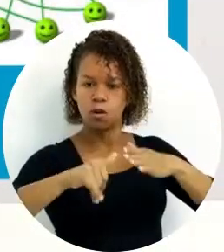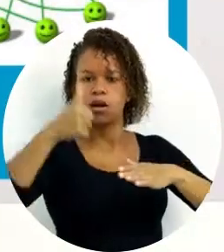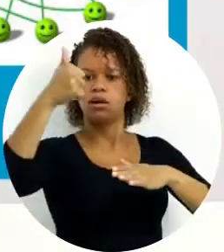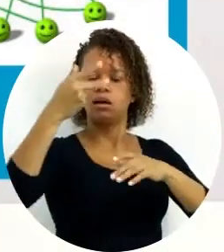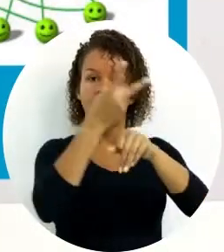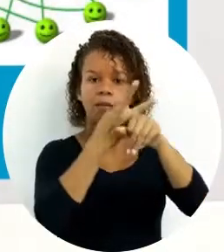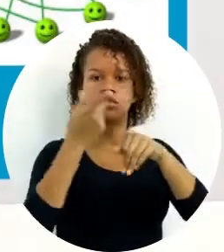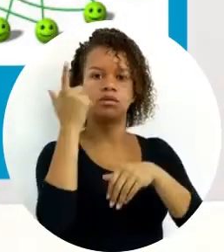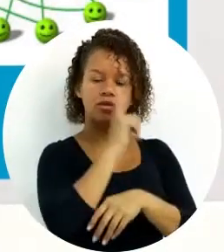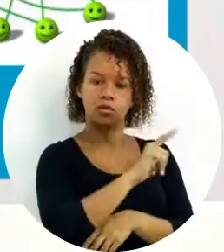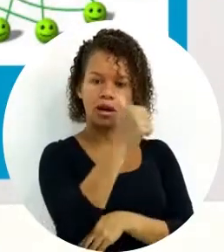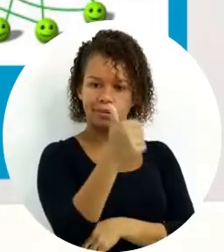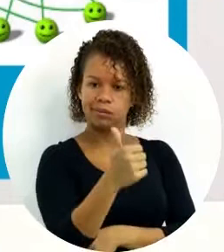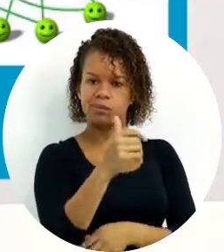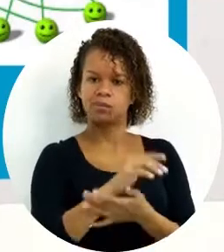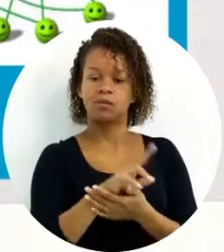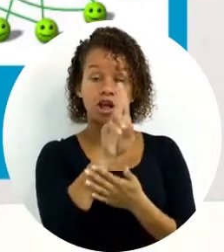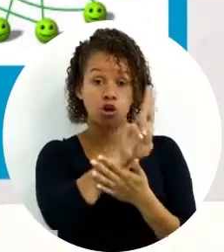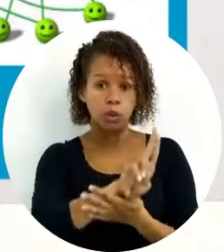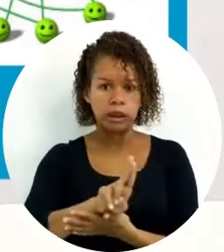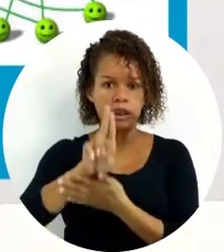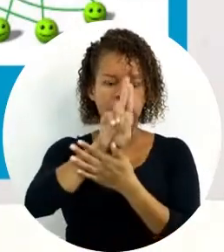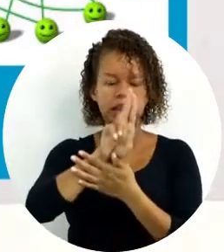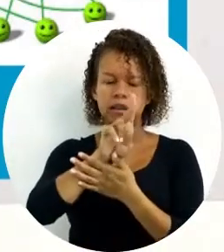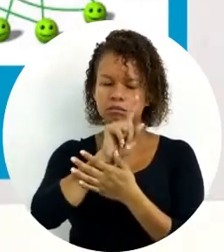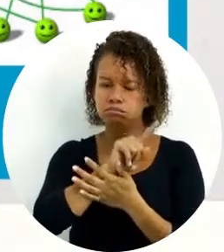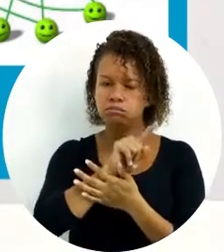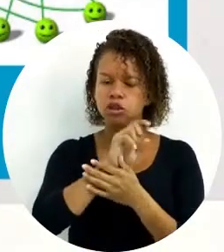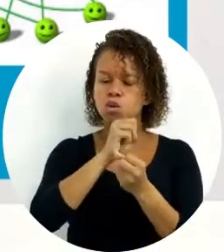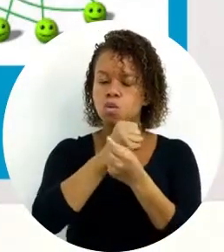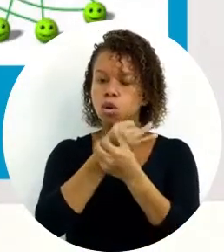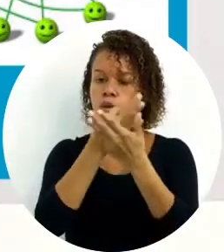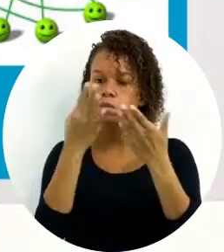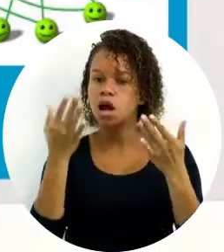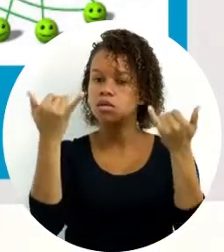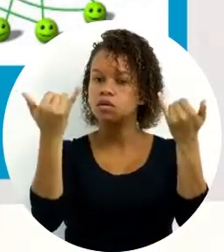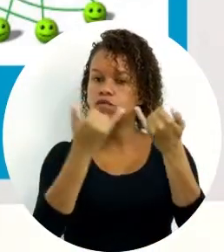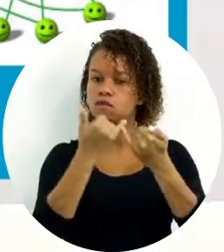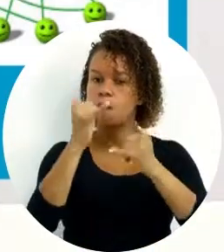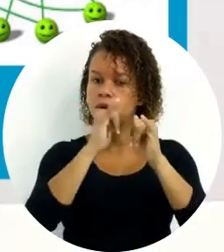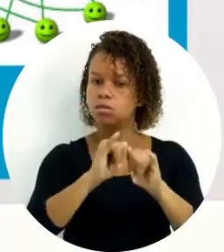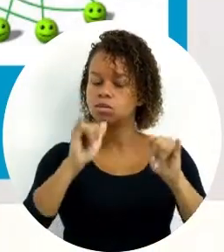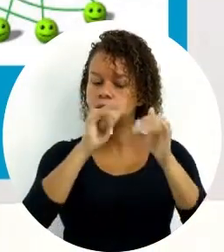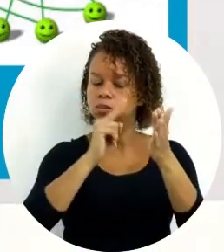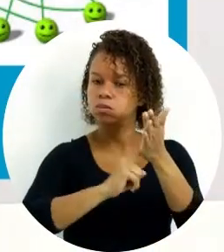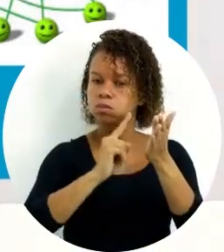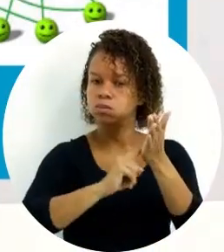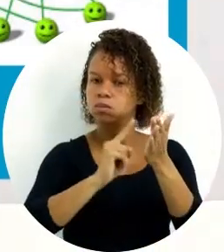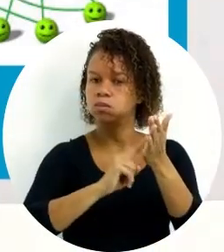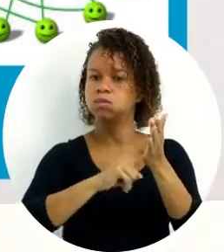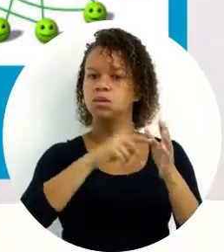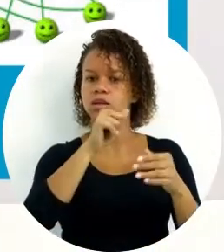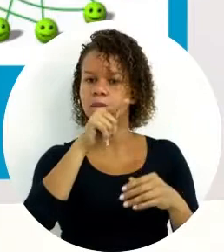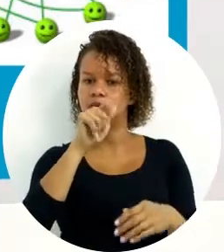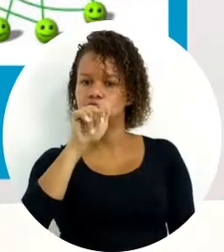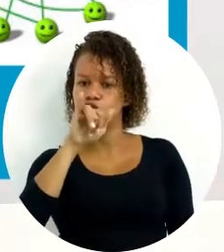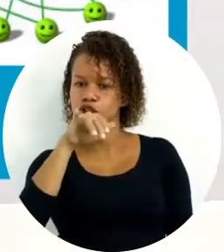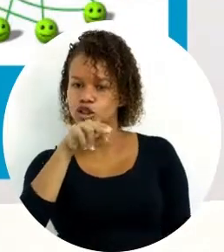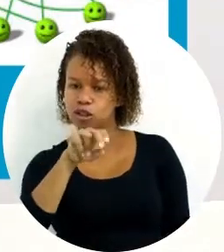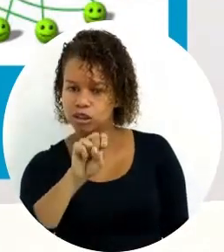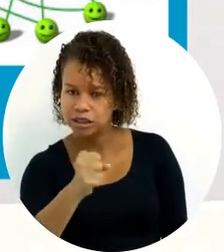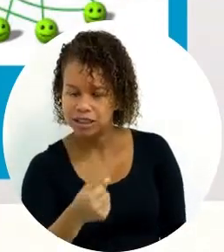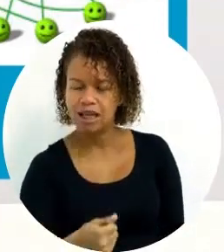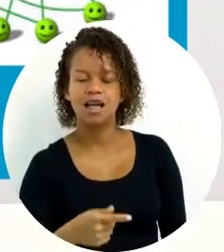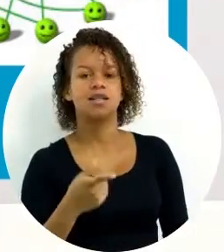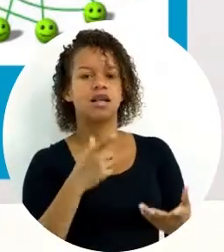é efetuada. Então, ele utiliza essa lógica de quanto mais informação, mais clicada essa página, mais